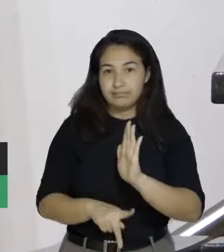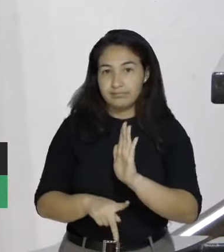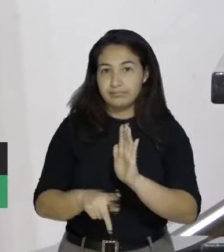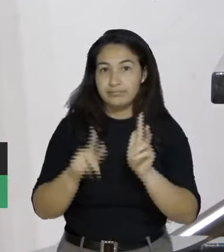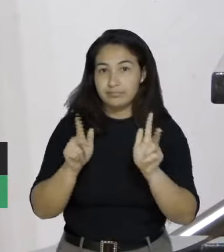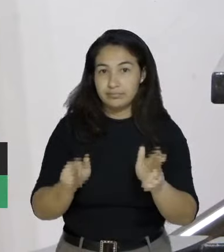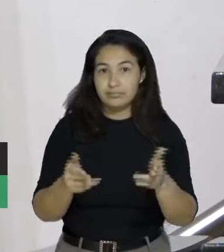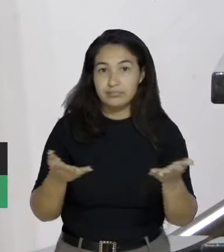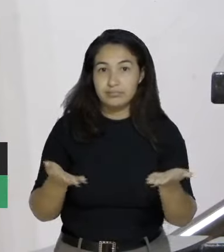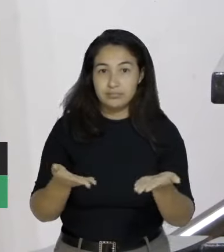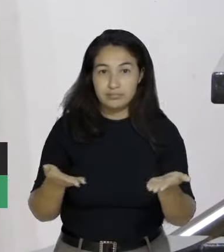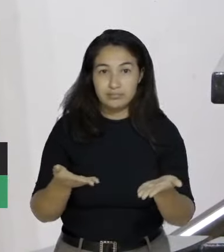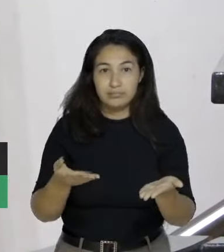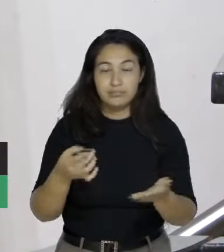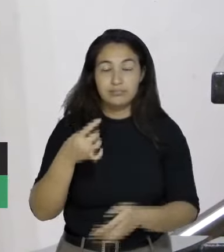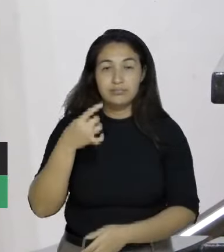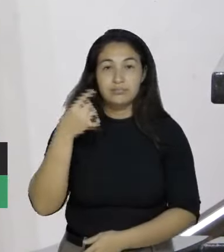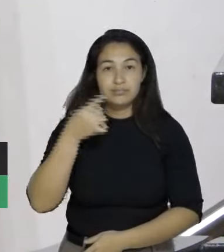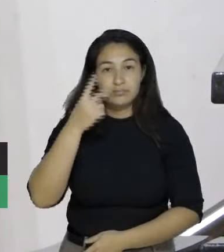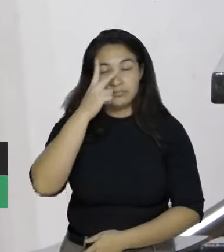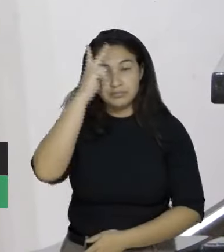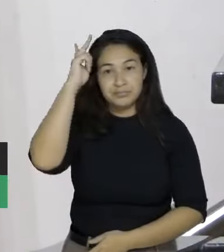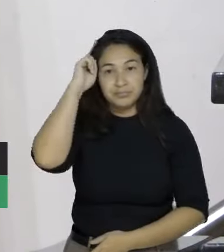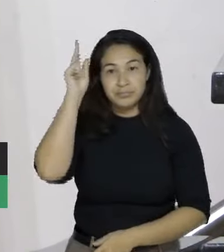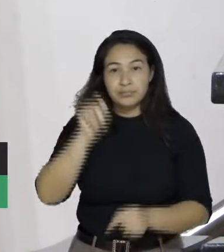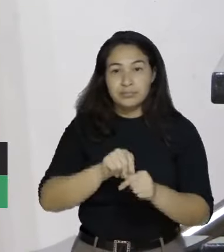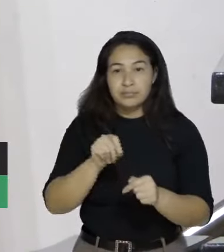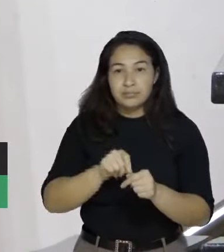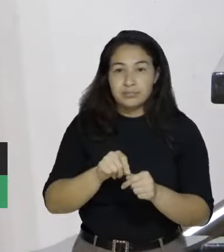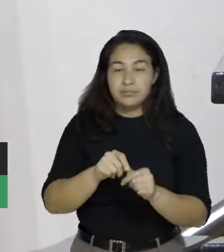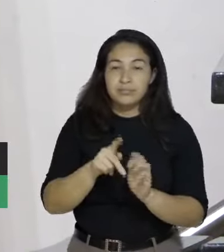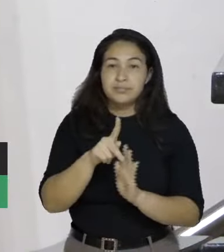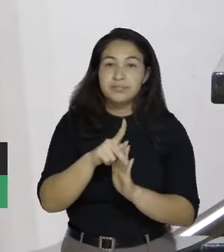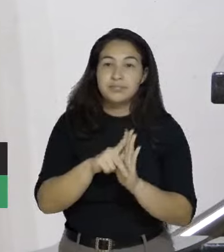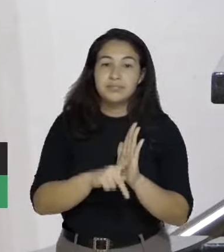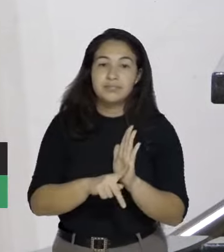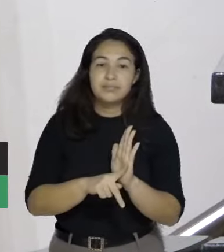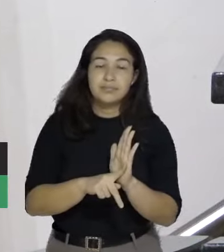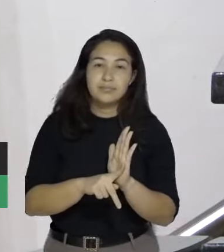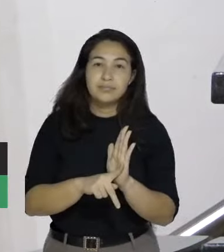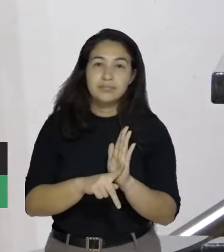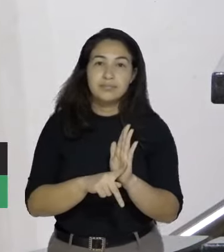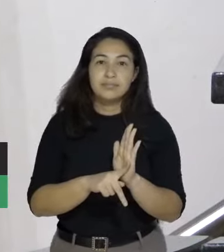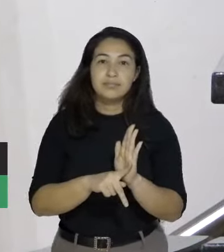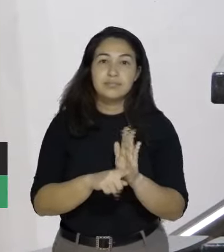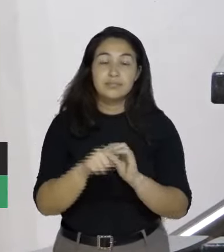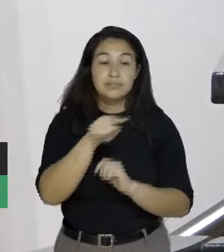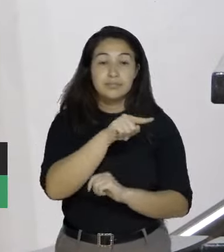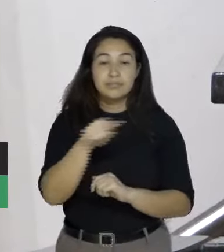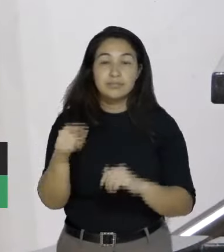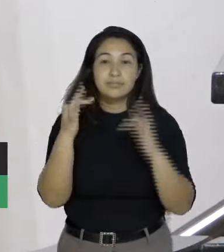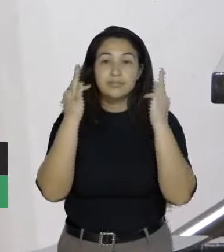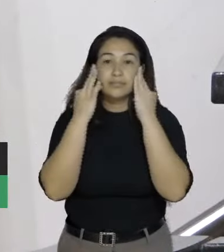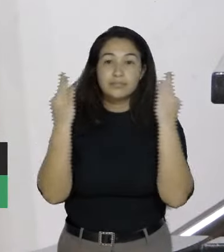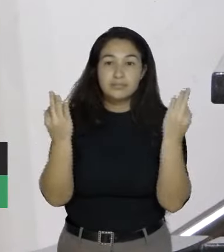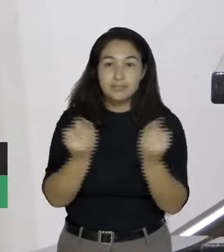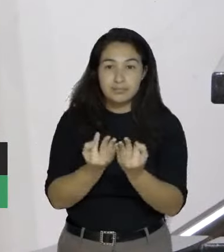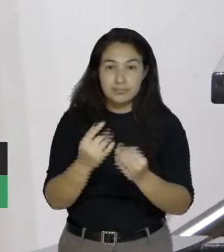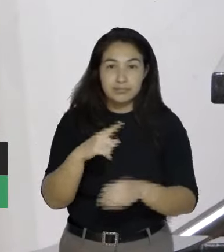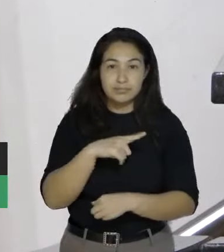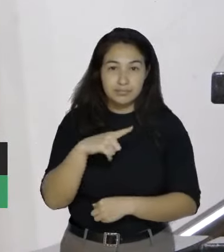Deputado Vicente caropreso que fez aí o projeto de Apoio às famílias espectro autista